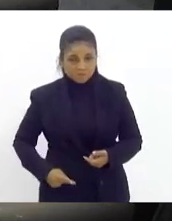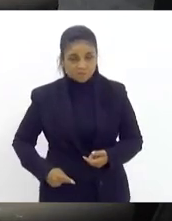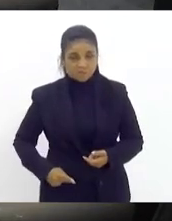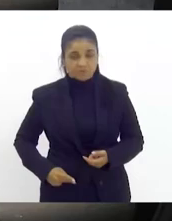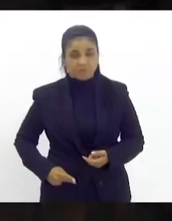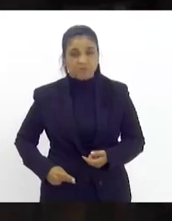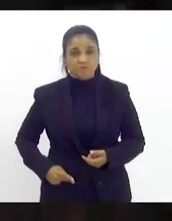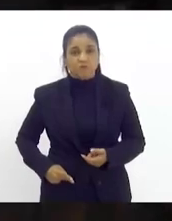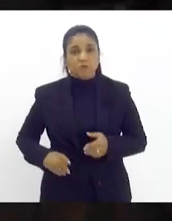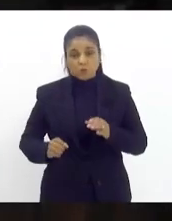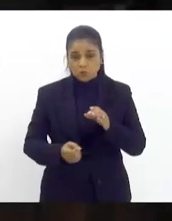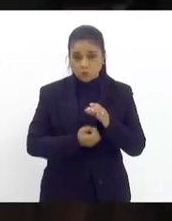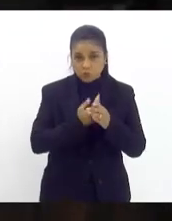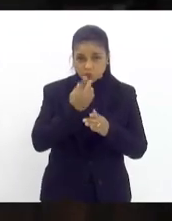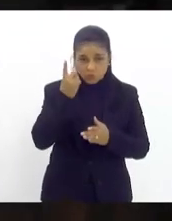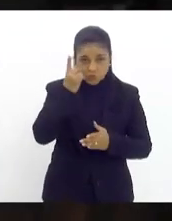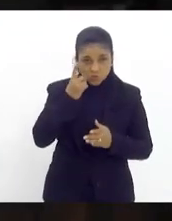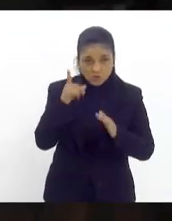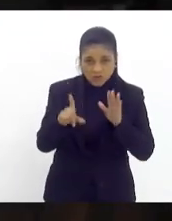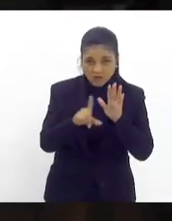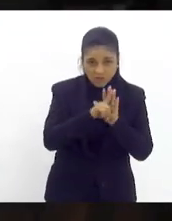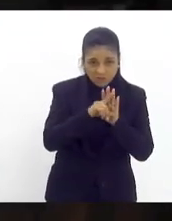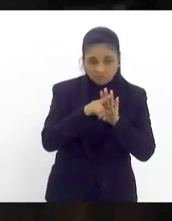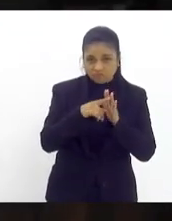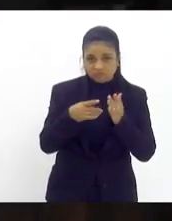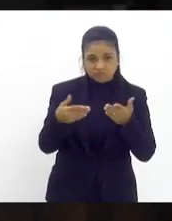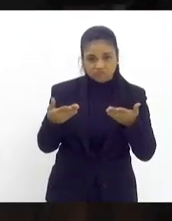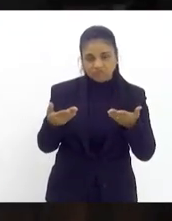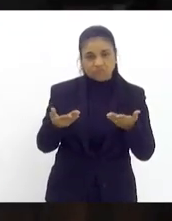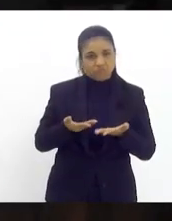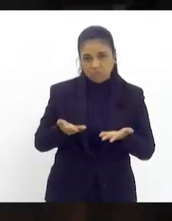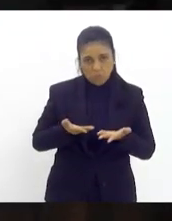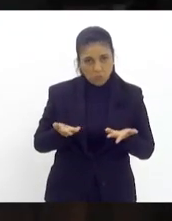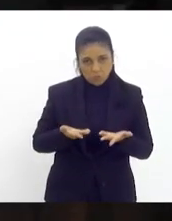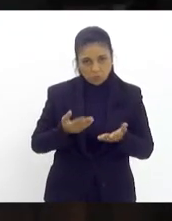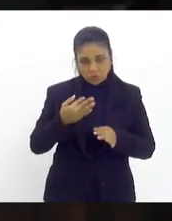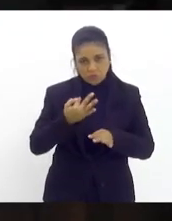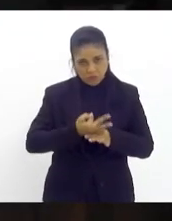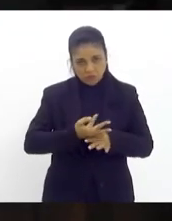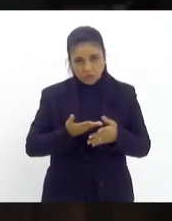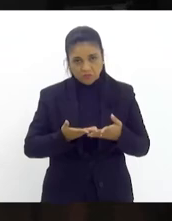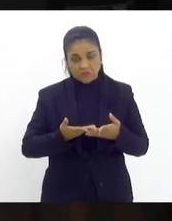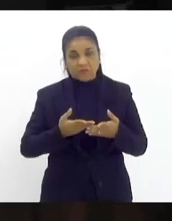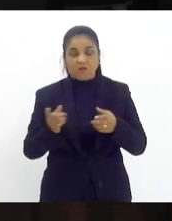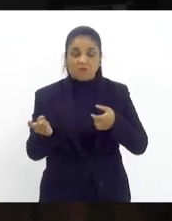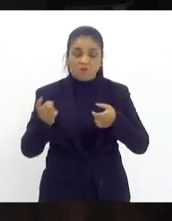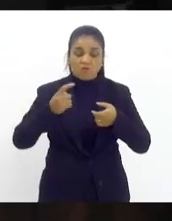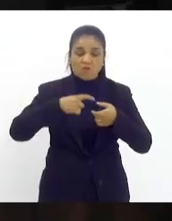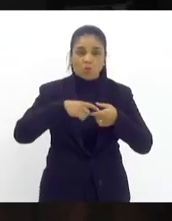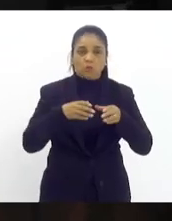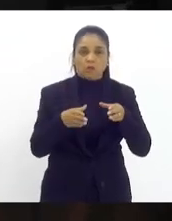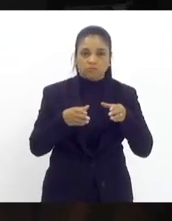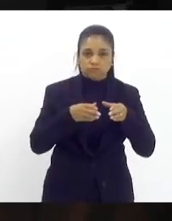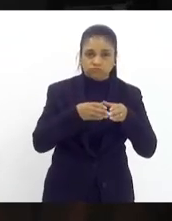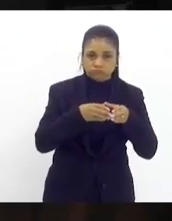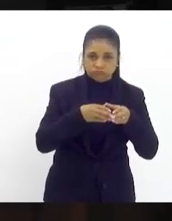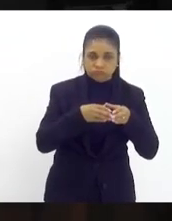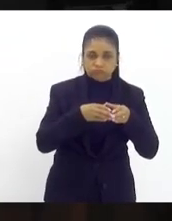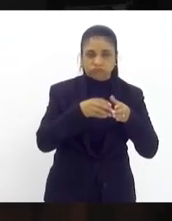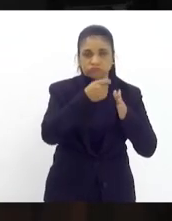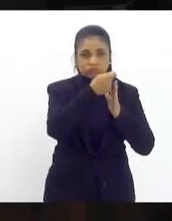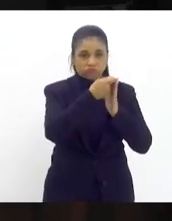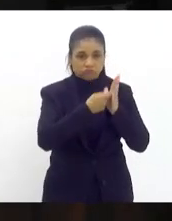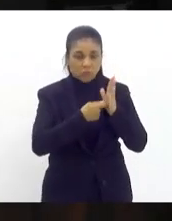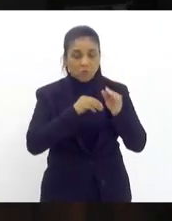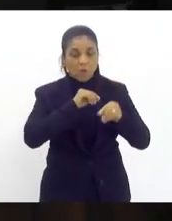não tá aqui eu vou sugerir de retornar o projeto a comissão de redação para modificar a emenda ou